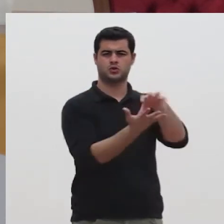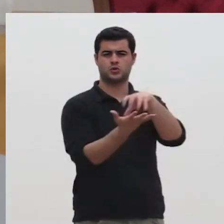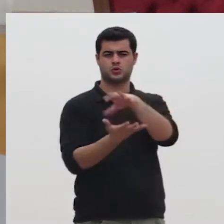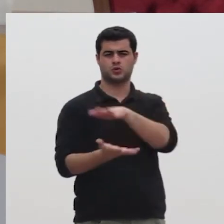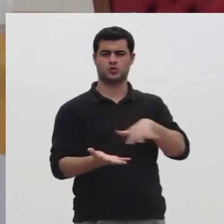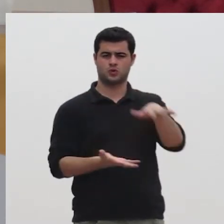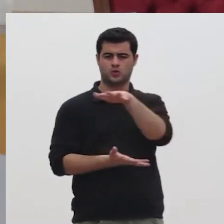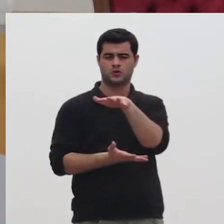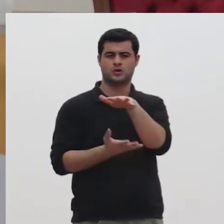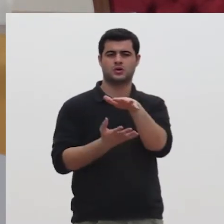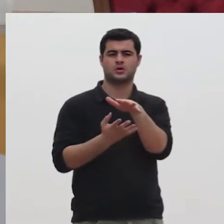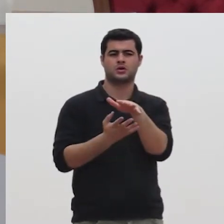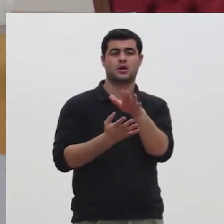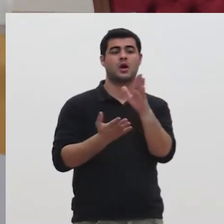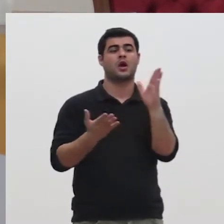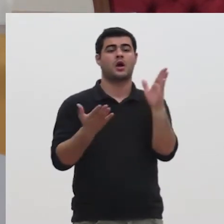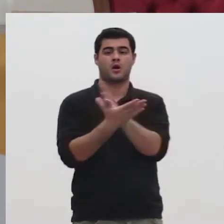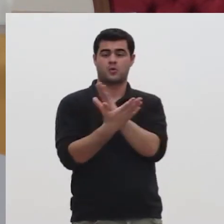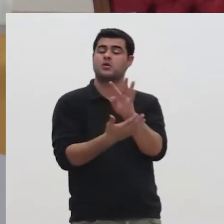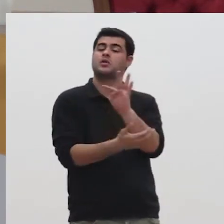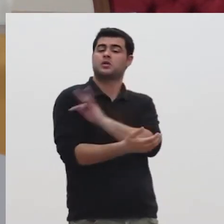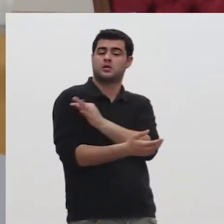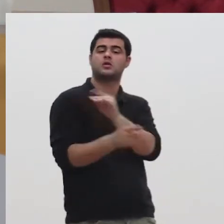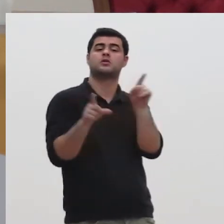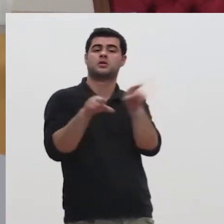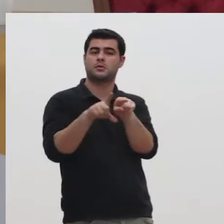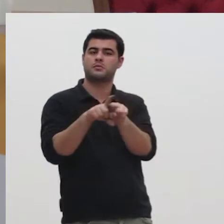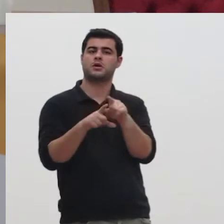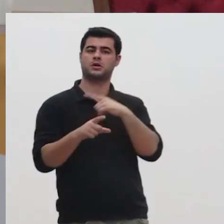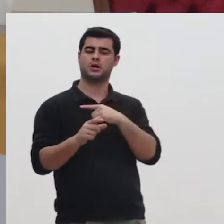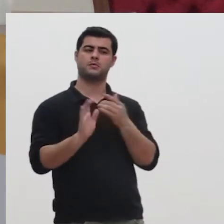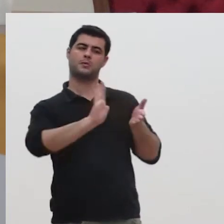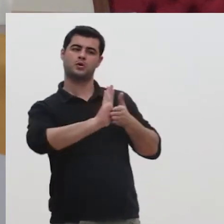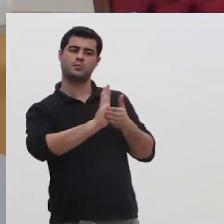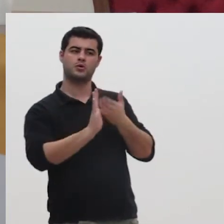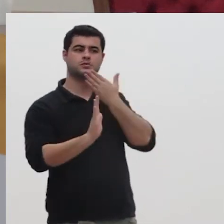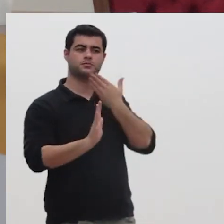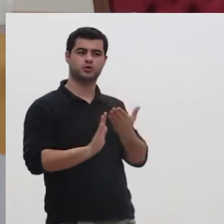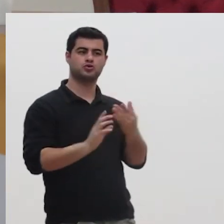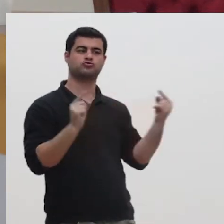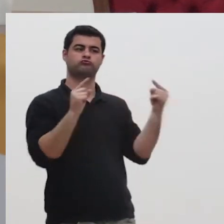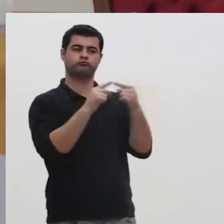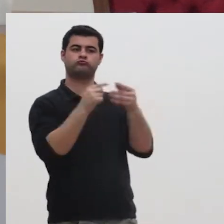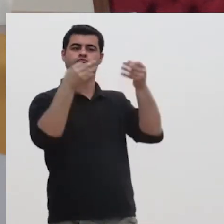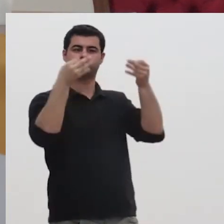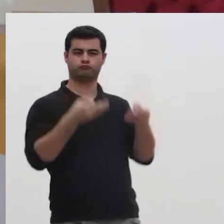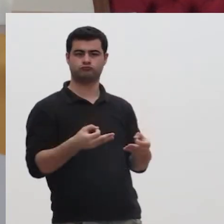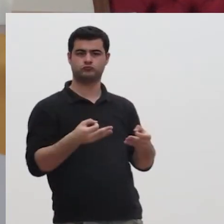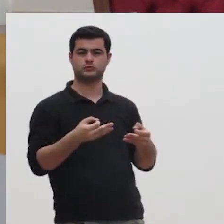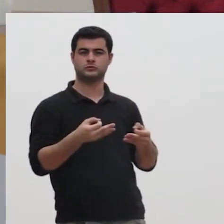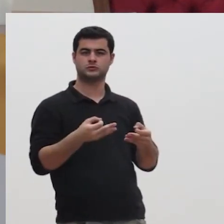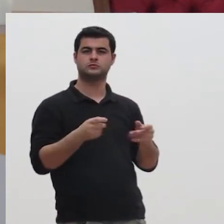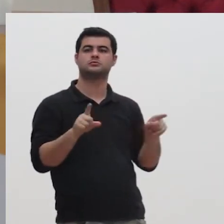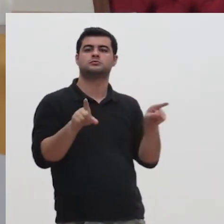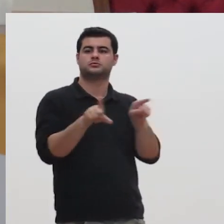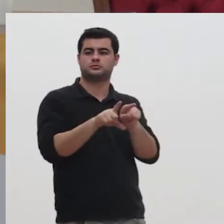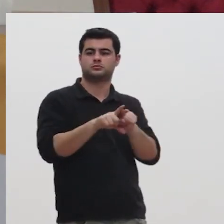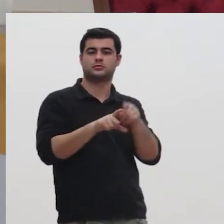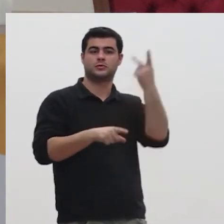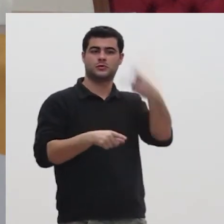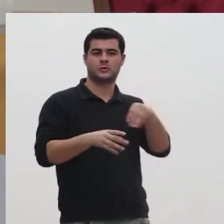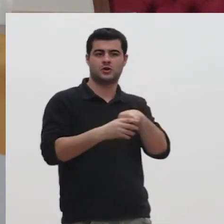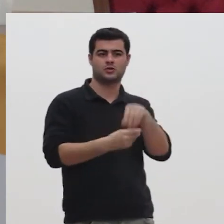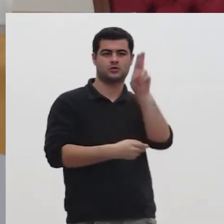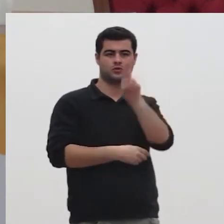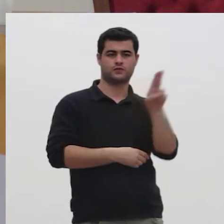organizaram para fazer propostas coerentes, adequadas, com um projeto institucional da universidade. Isso